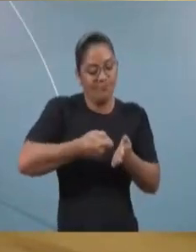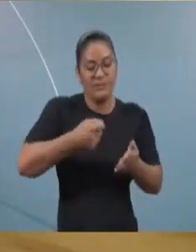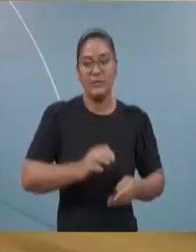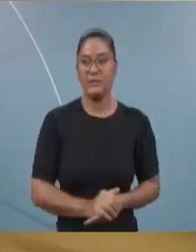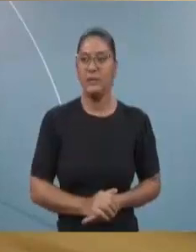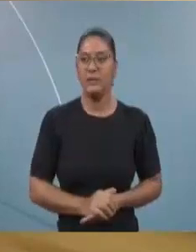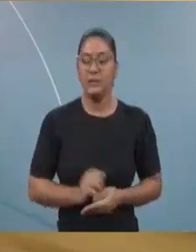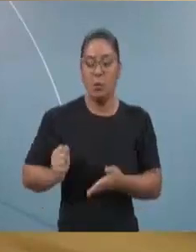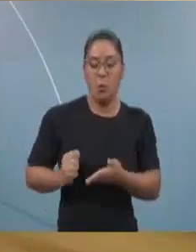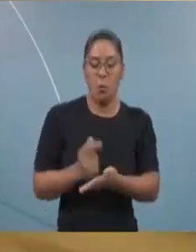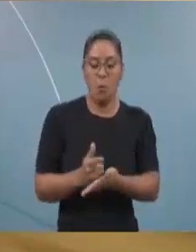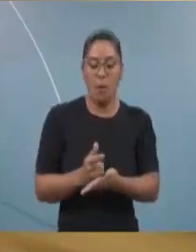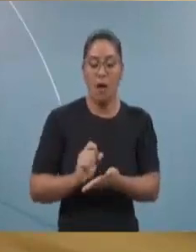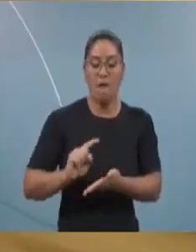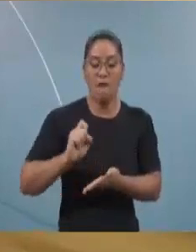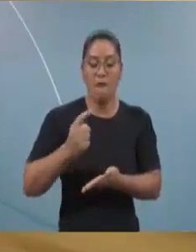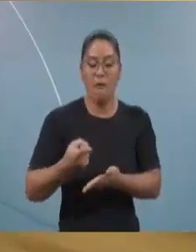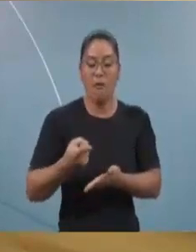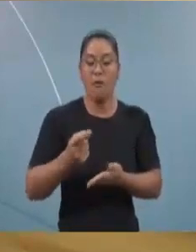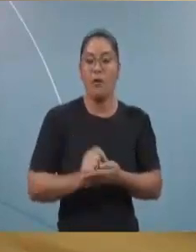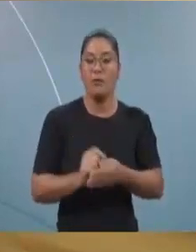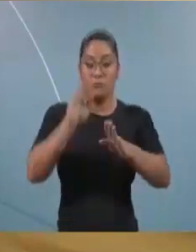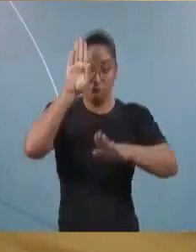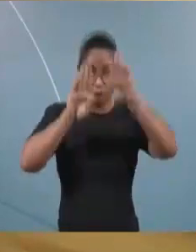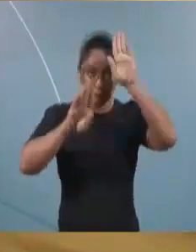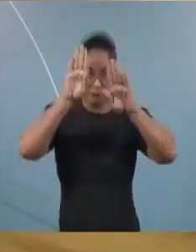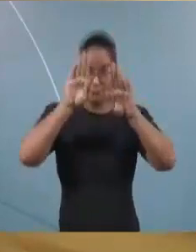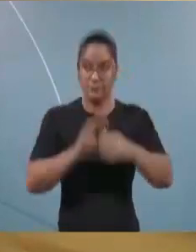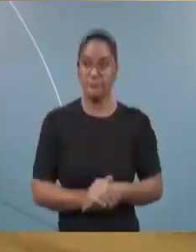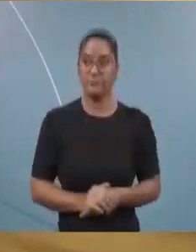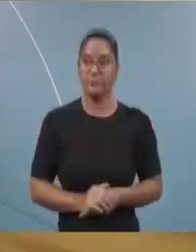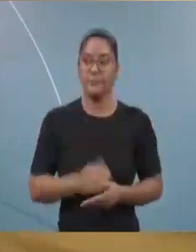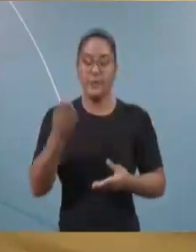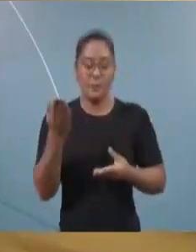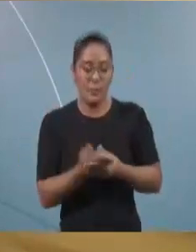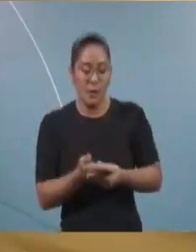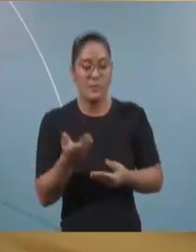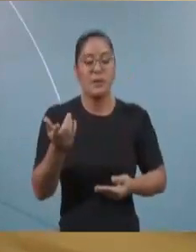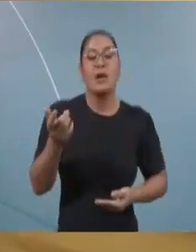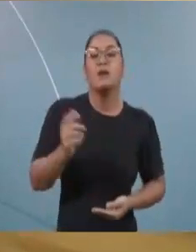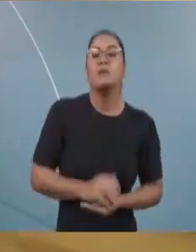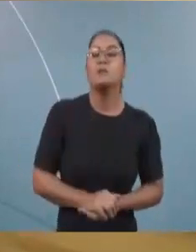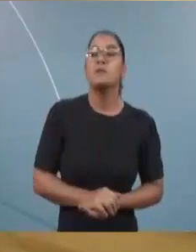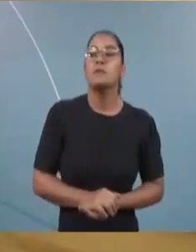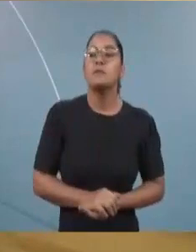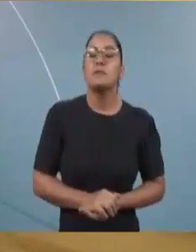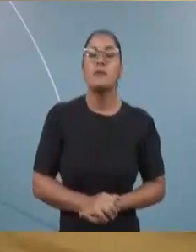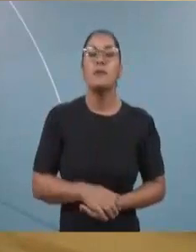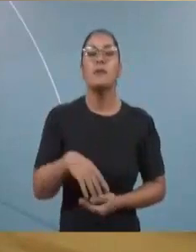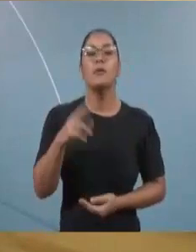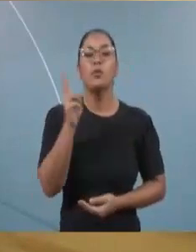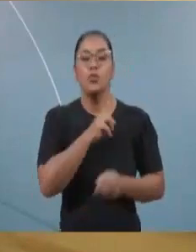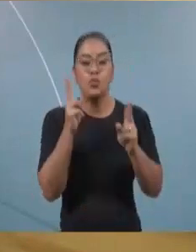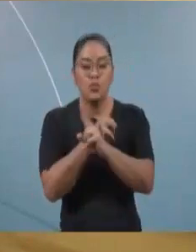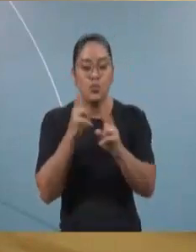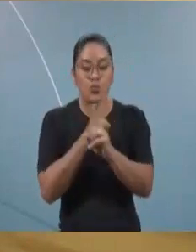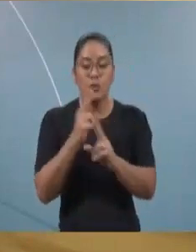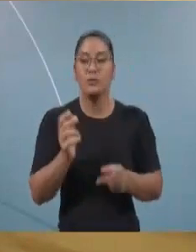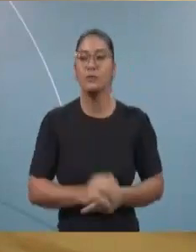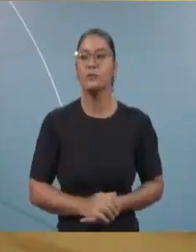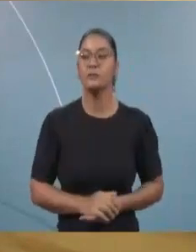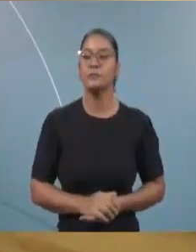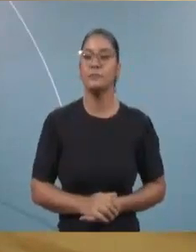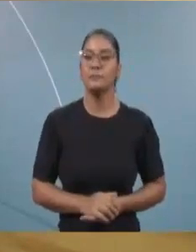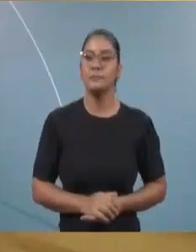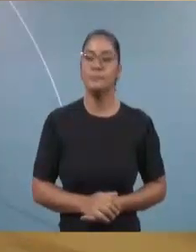a comprar fora de uma licitação processos emergenciais também são necessários já que